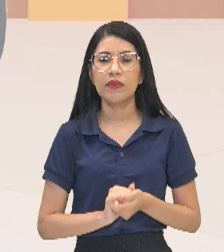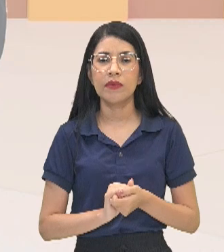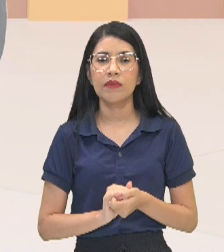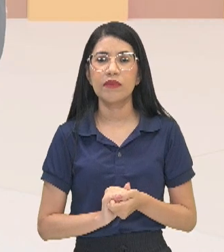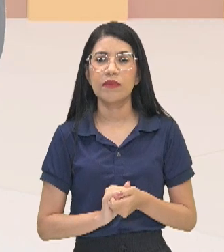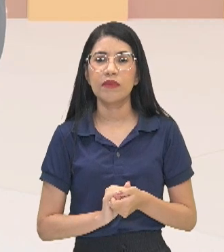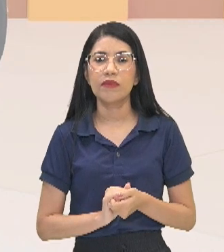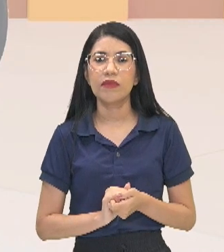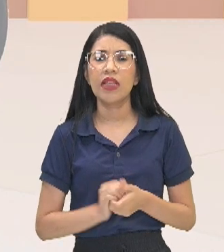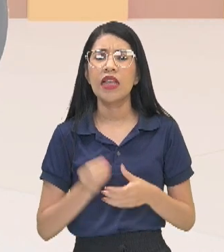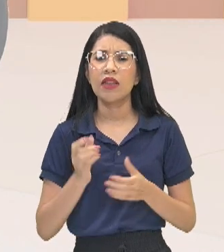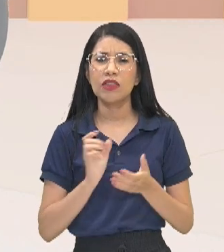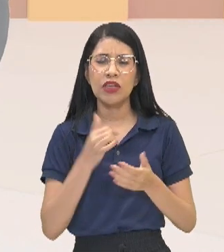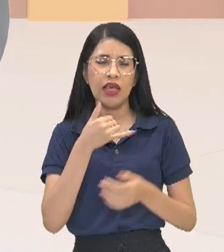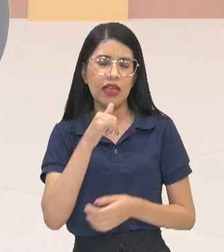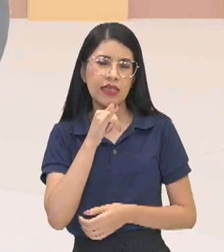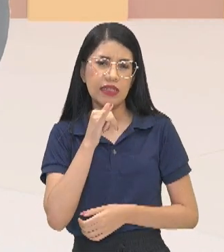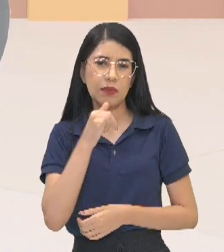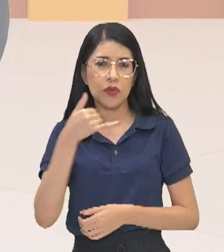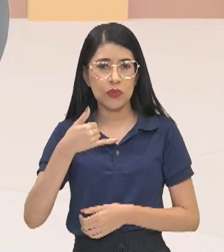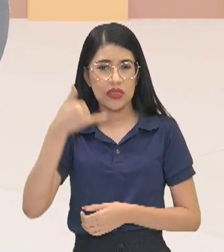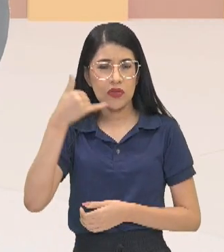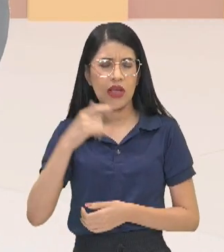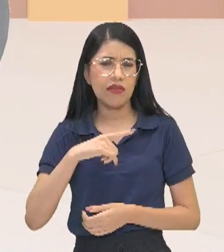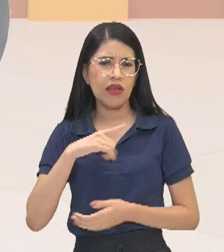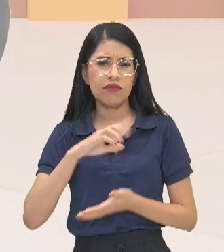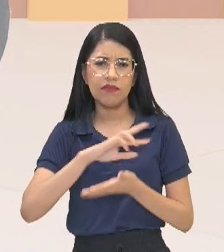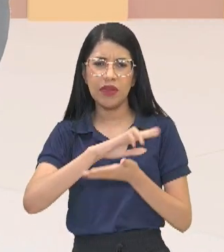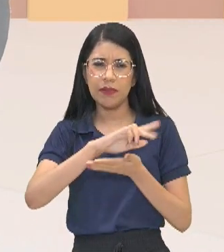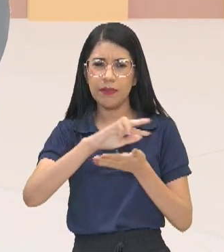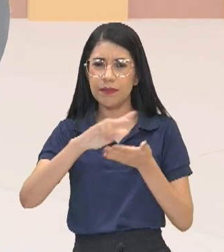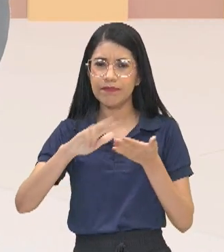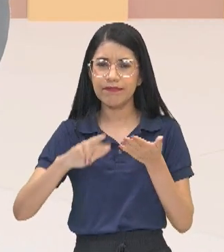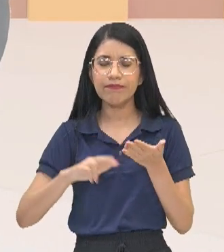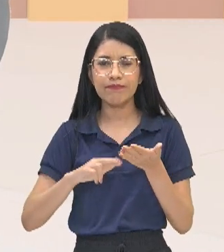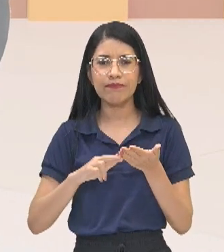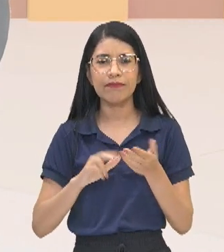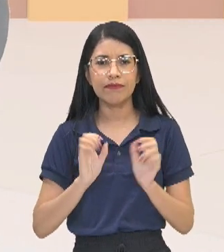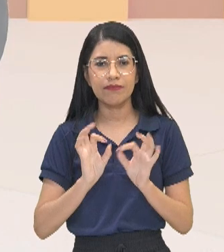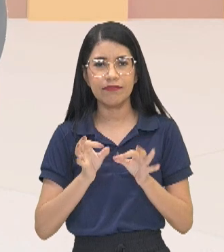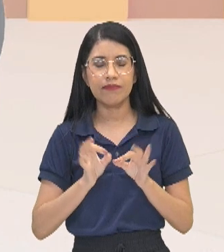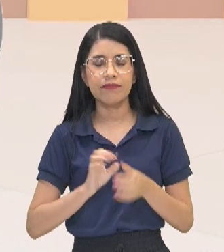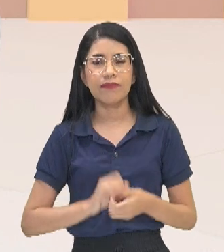dentro de um aparelho tem tudo que você possa imaginar. Não é verdade?